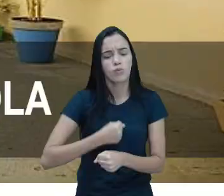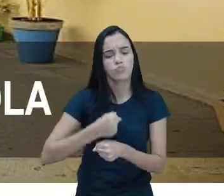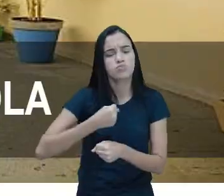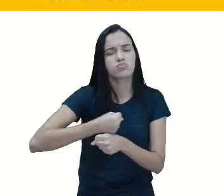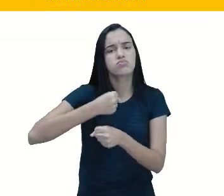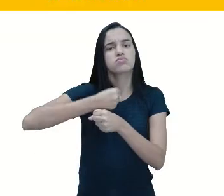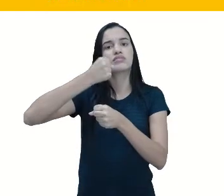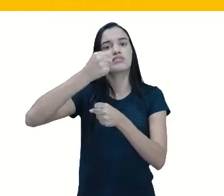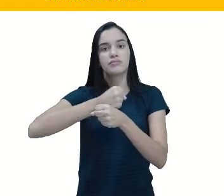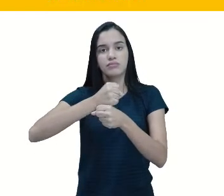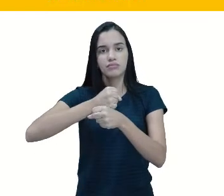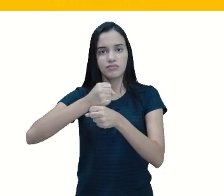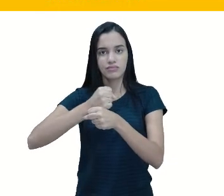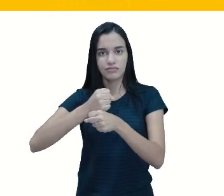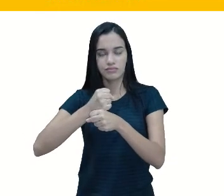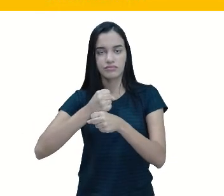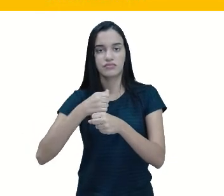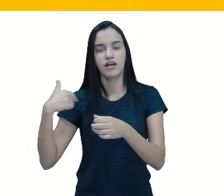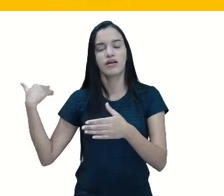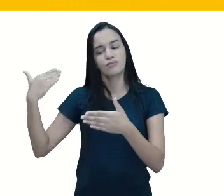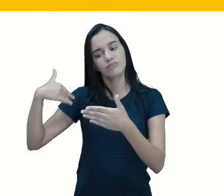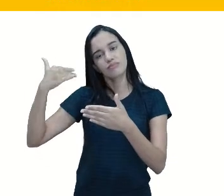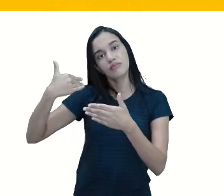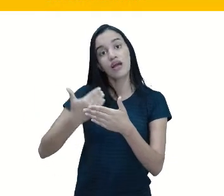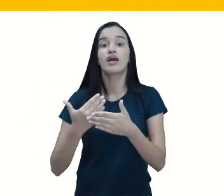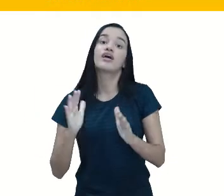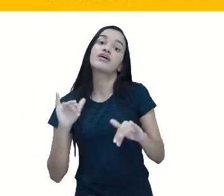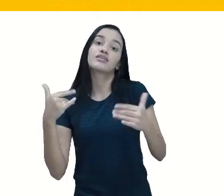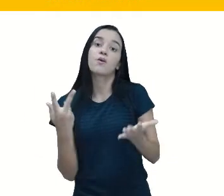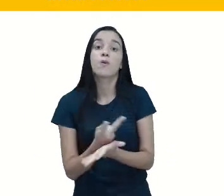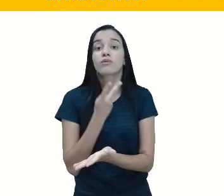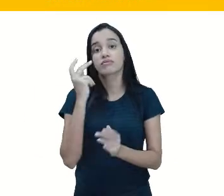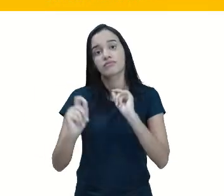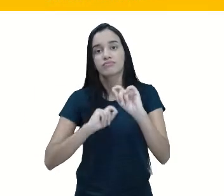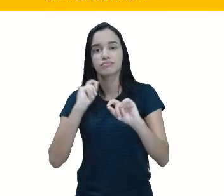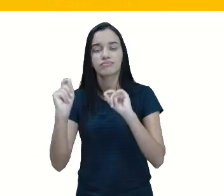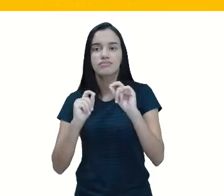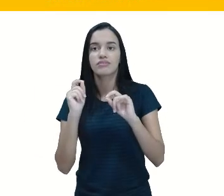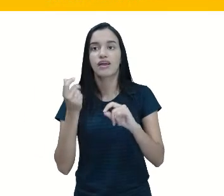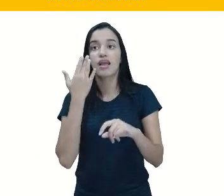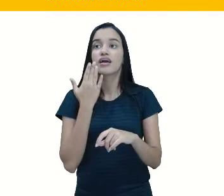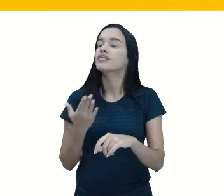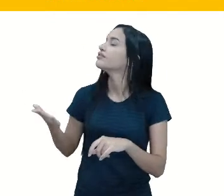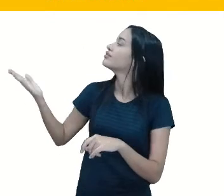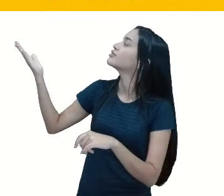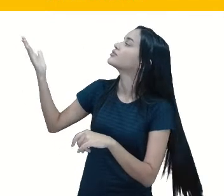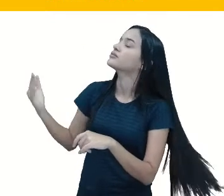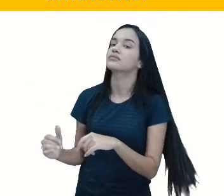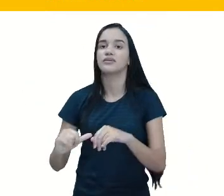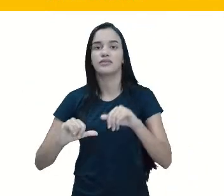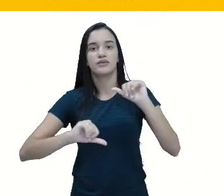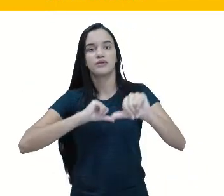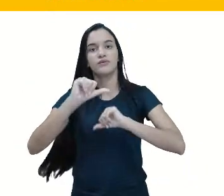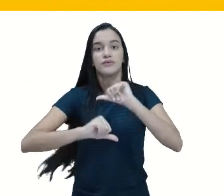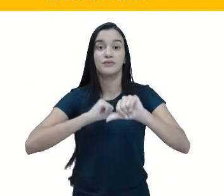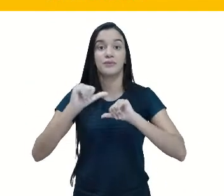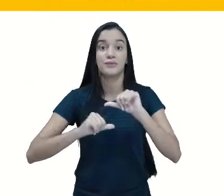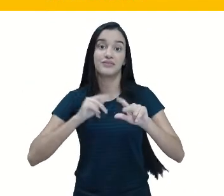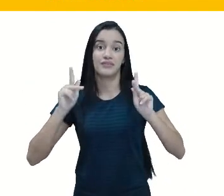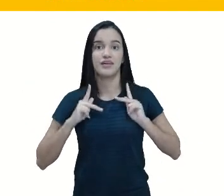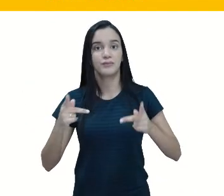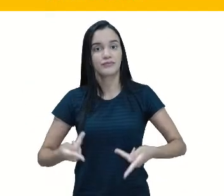o passar dos anos, né? Então, o que acontece? Essa paisagem foi modificada pelo ser